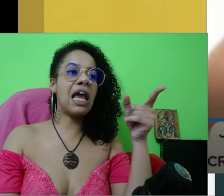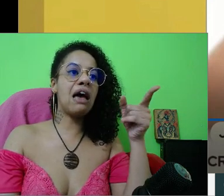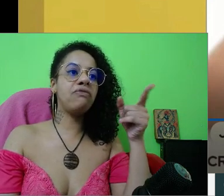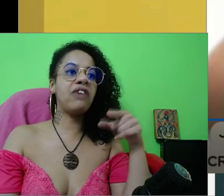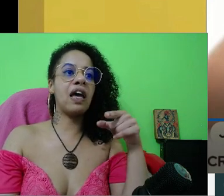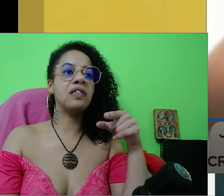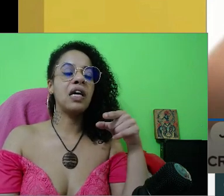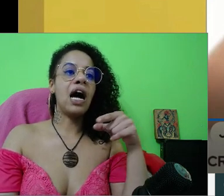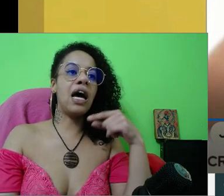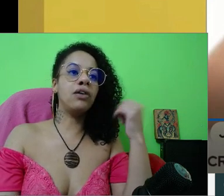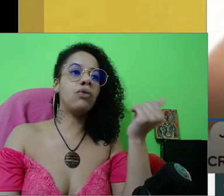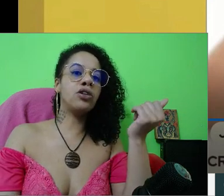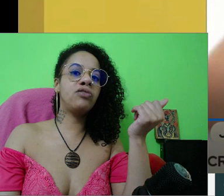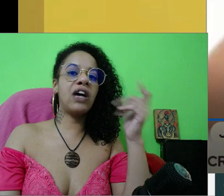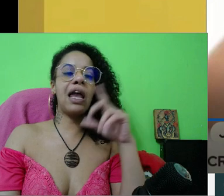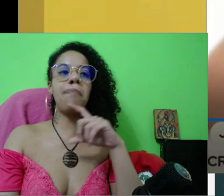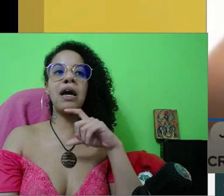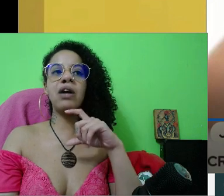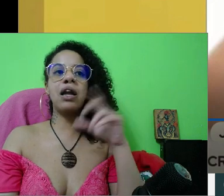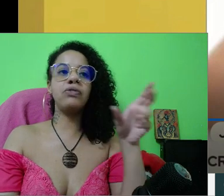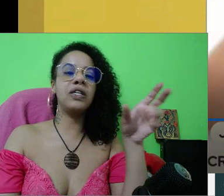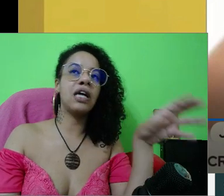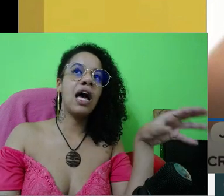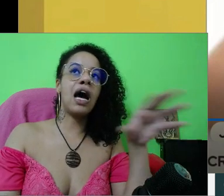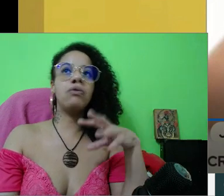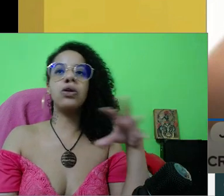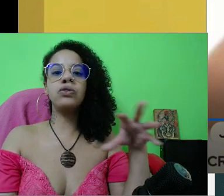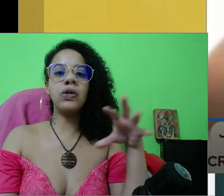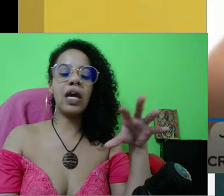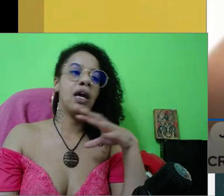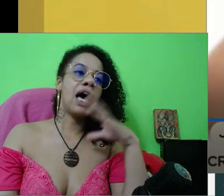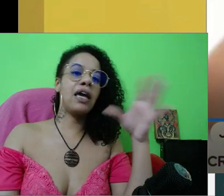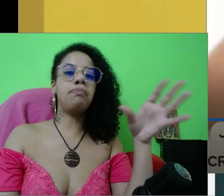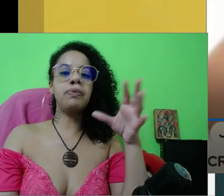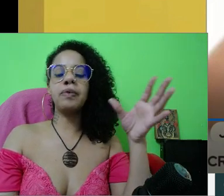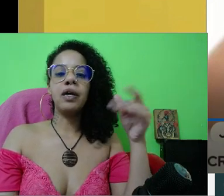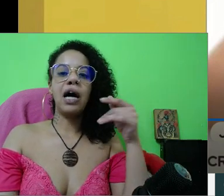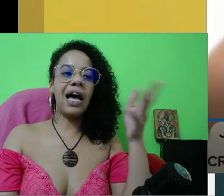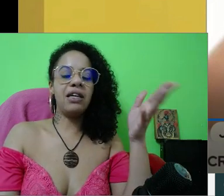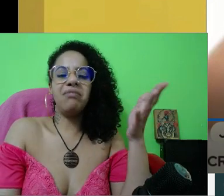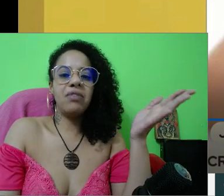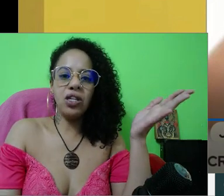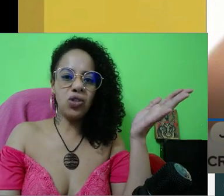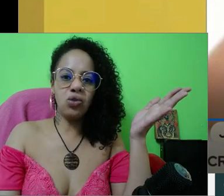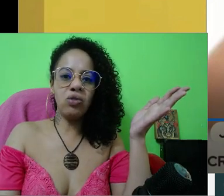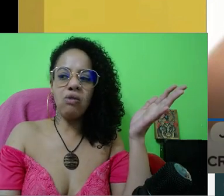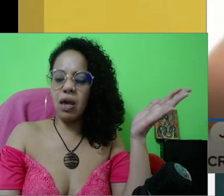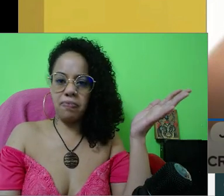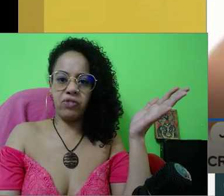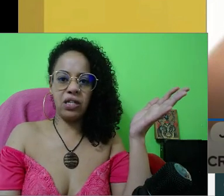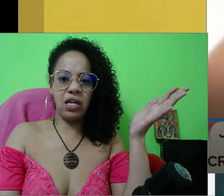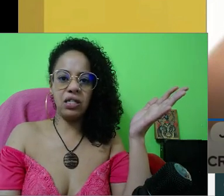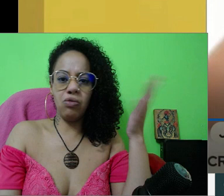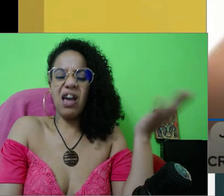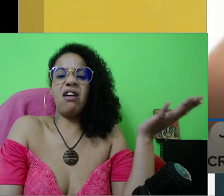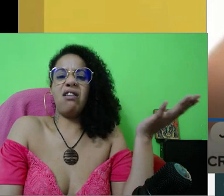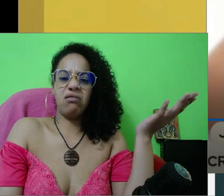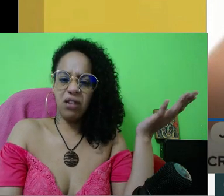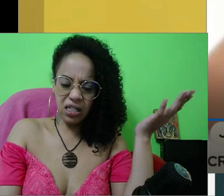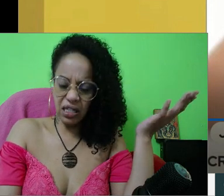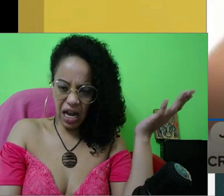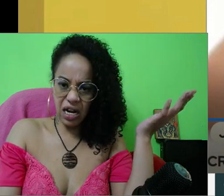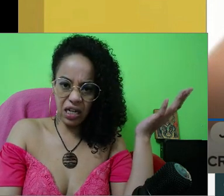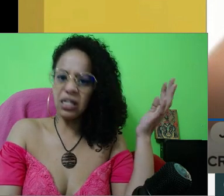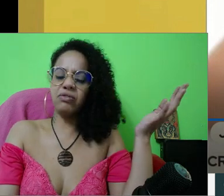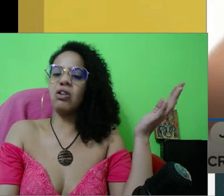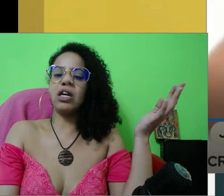tu vai lá faz aí o outro vai lá pega o canal cita aí o outro não sei o quê aí isso tudo é o quê para vocês o quê